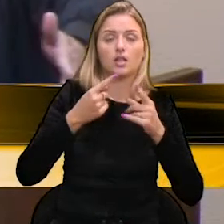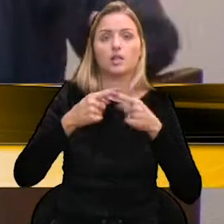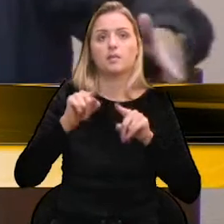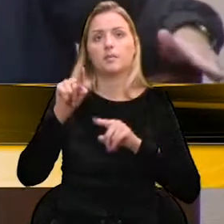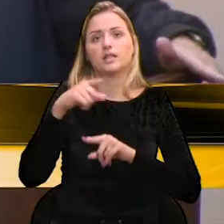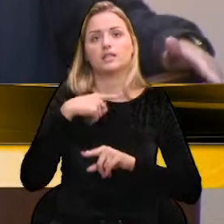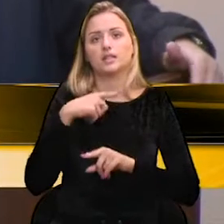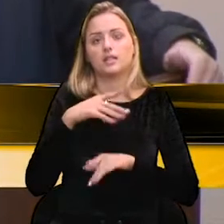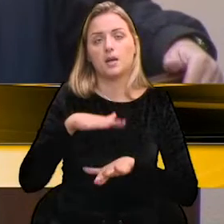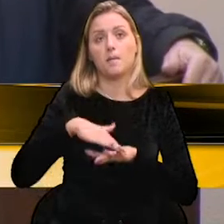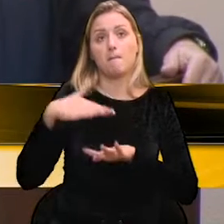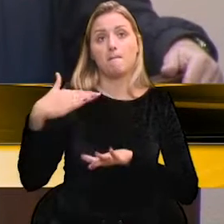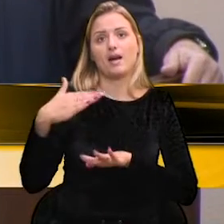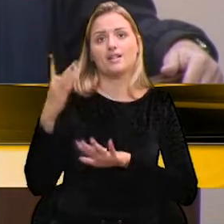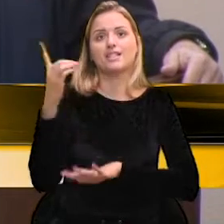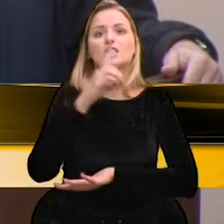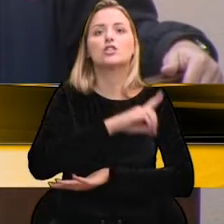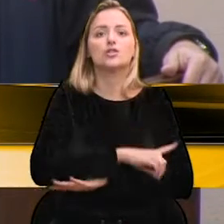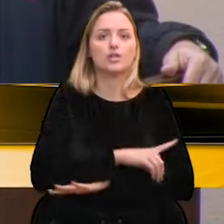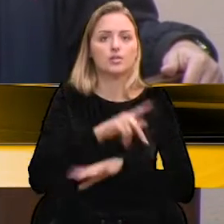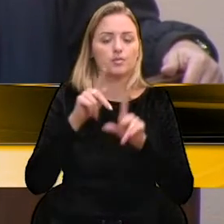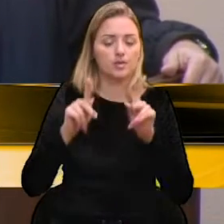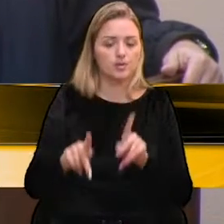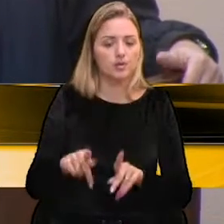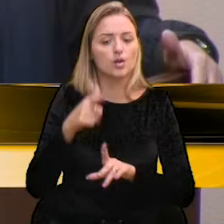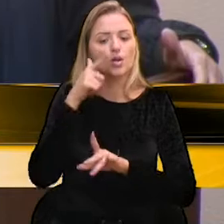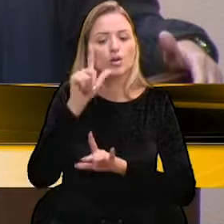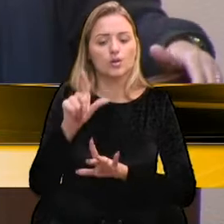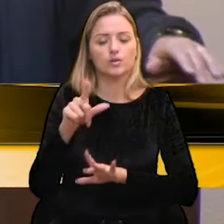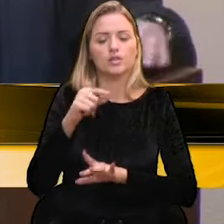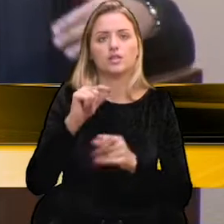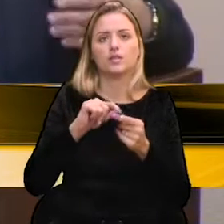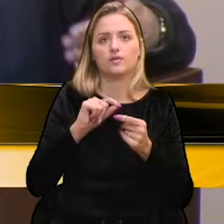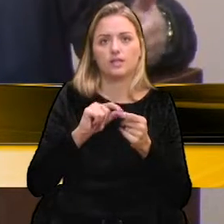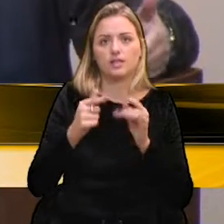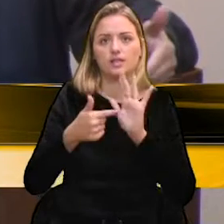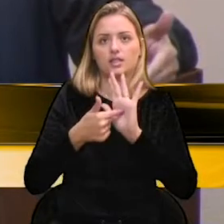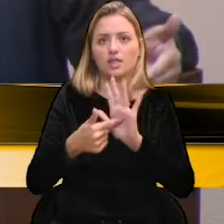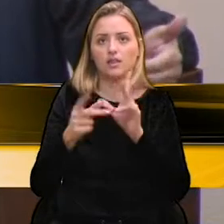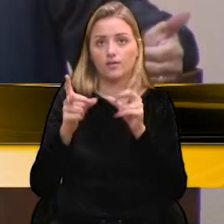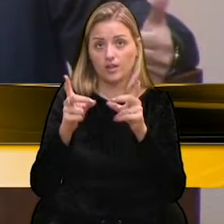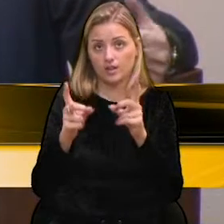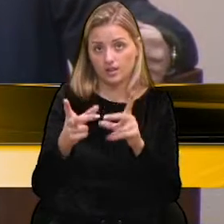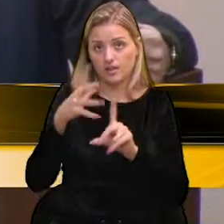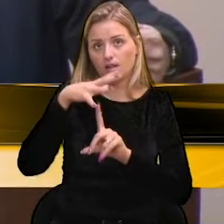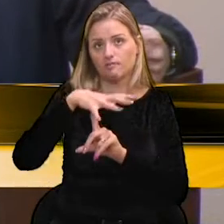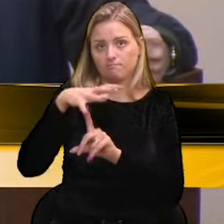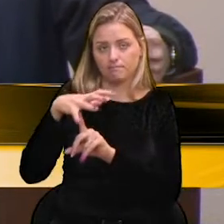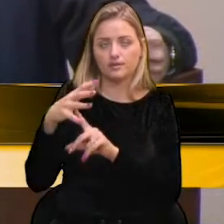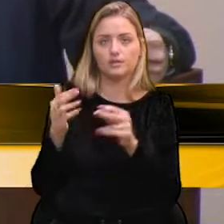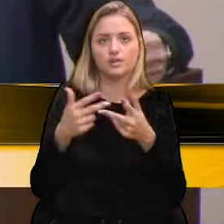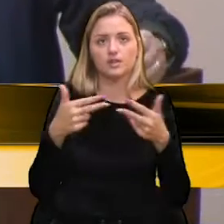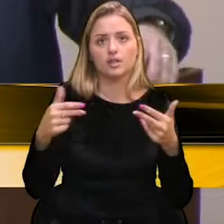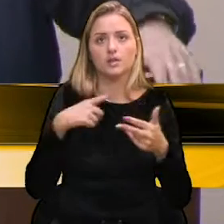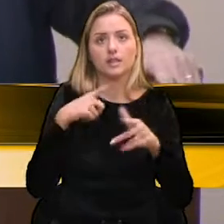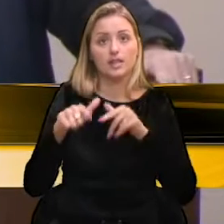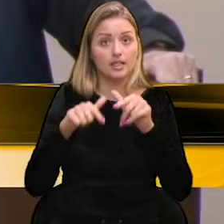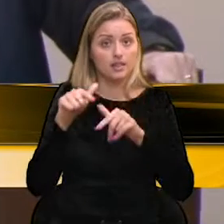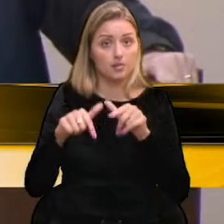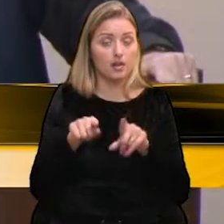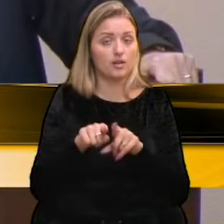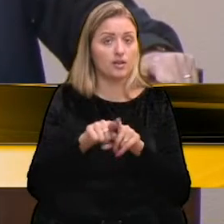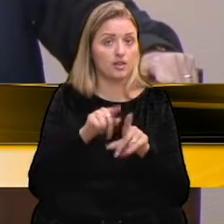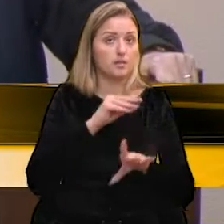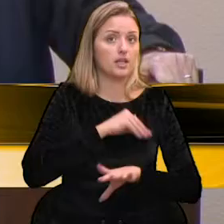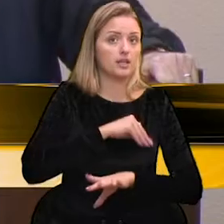se dê mais possibilidades para que essas pessoas possam oferecer seus produtos e terem trabalho e renda. Então, obrigado,